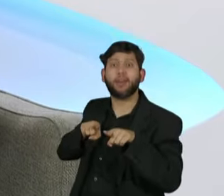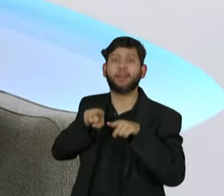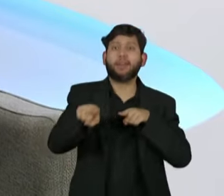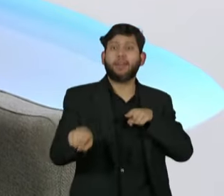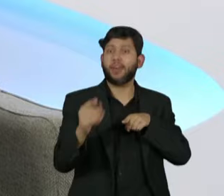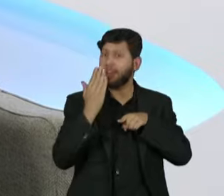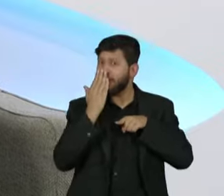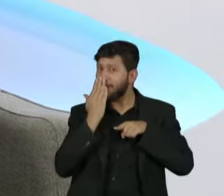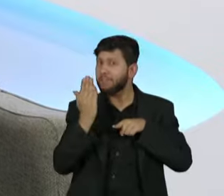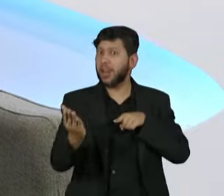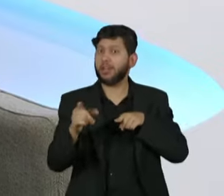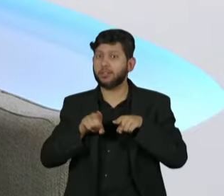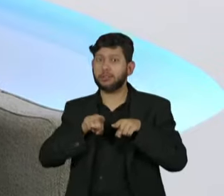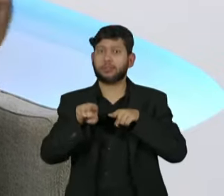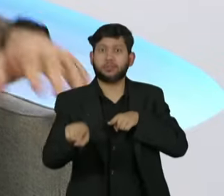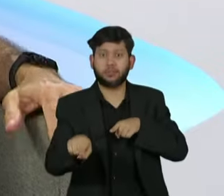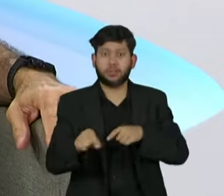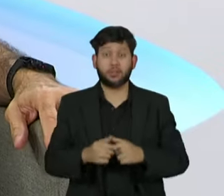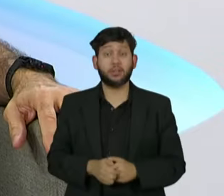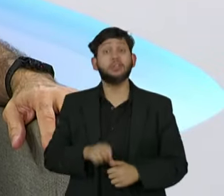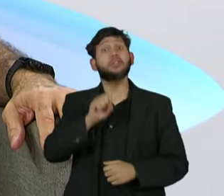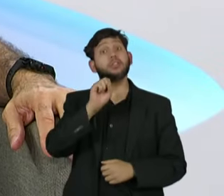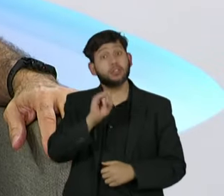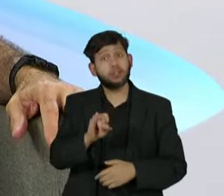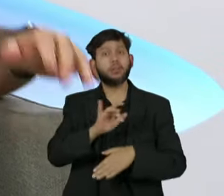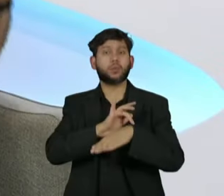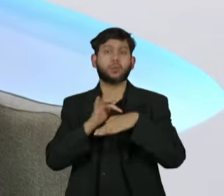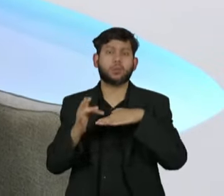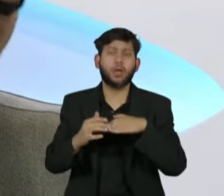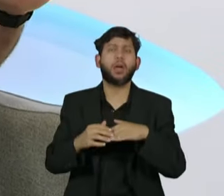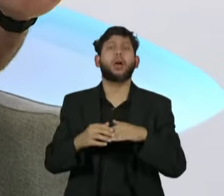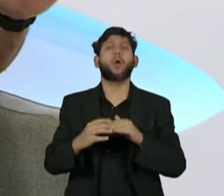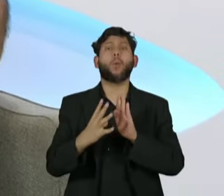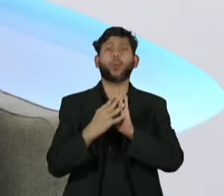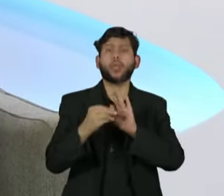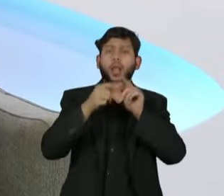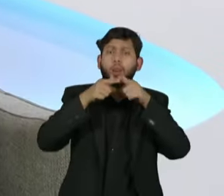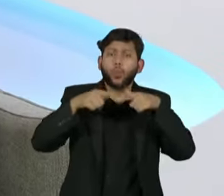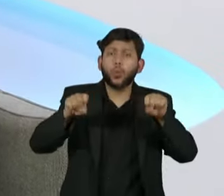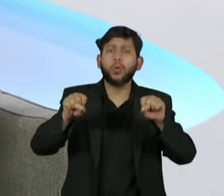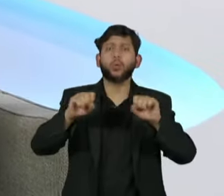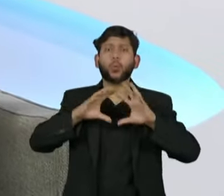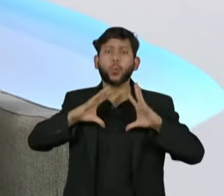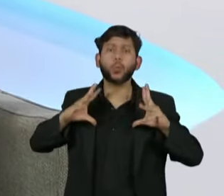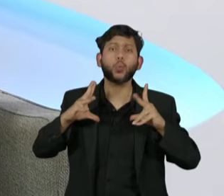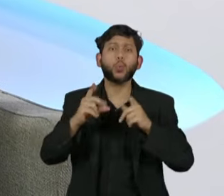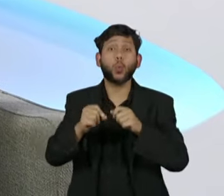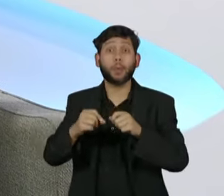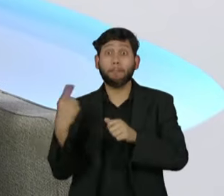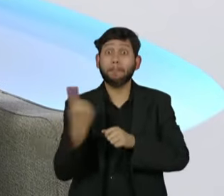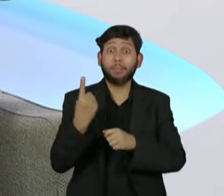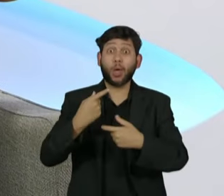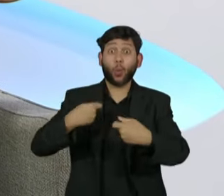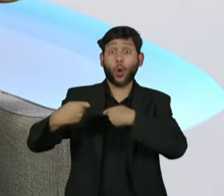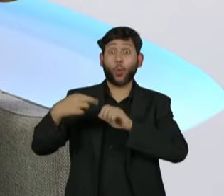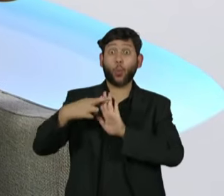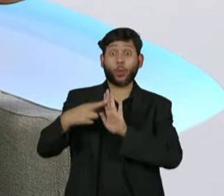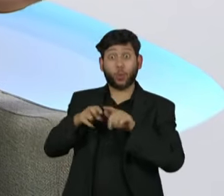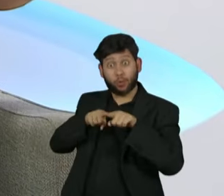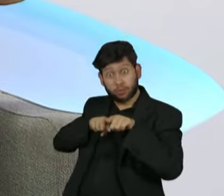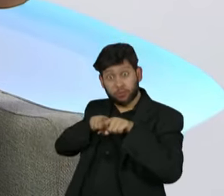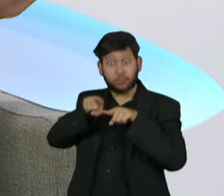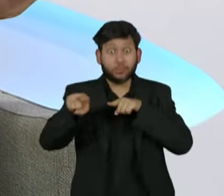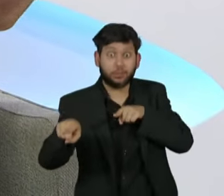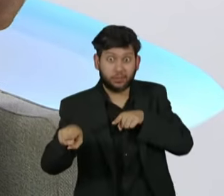se a gente fizer isso por exemplo a grandes modelos linguísticos provavelmente que que vai acontecer uma diversidade muito grande de modelos